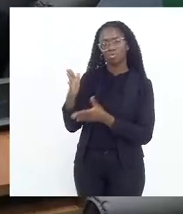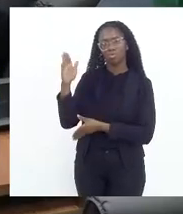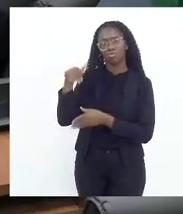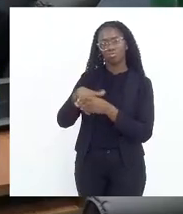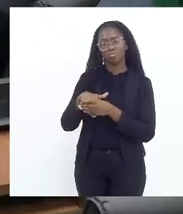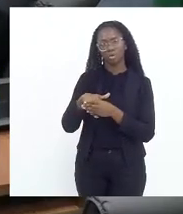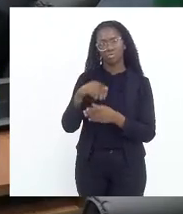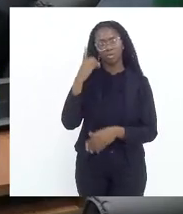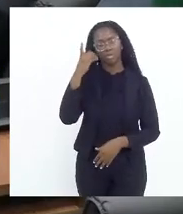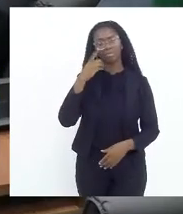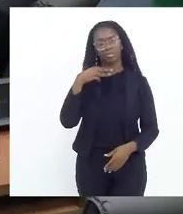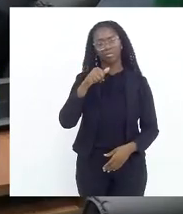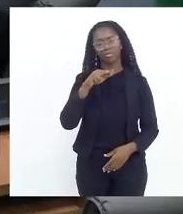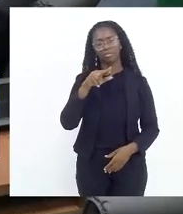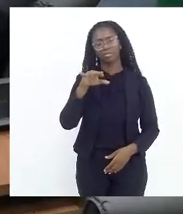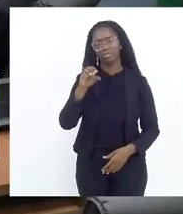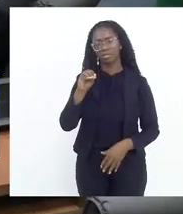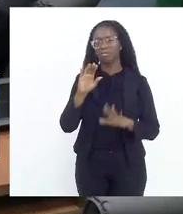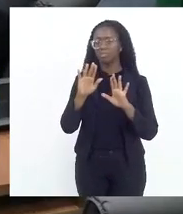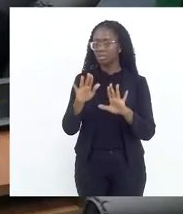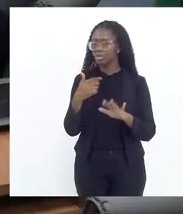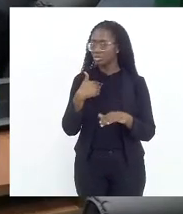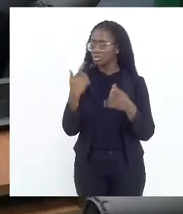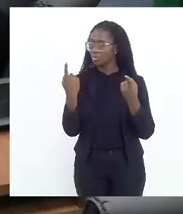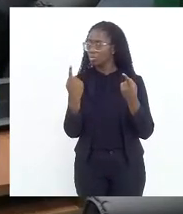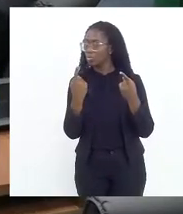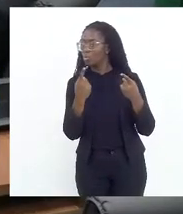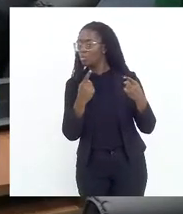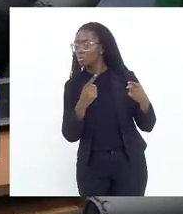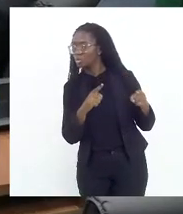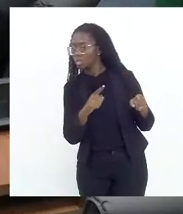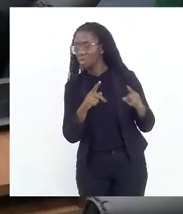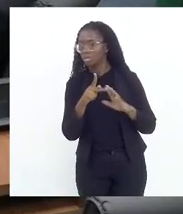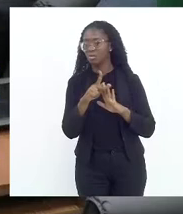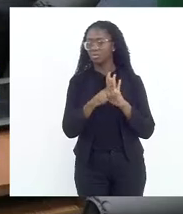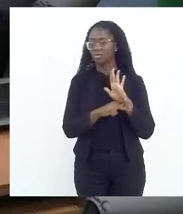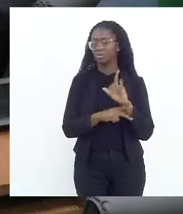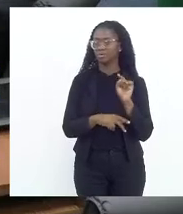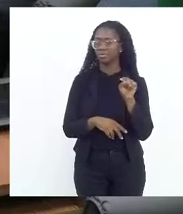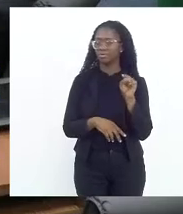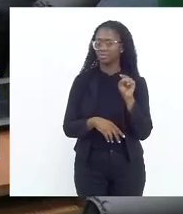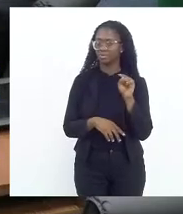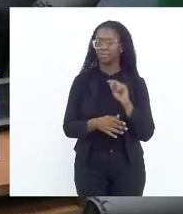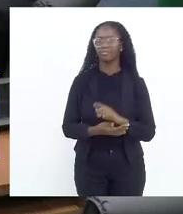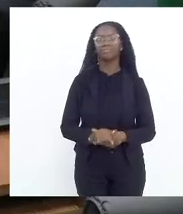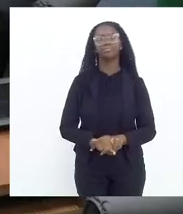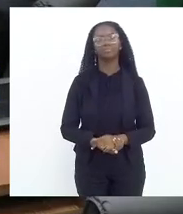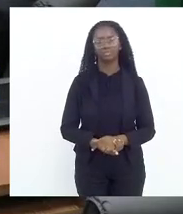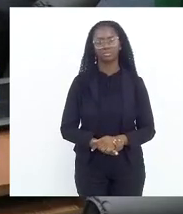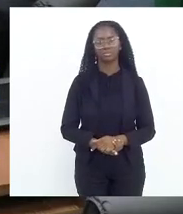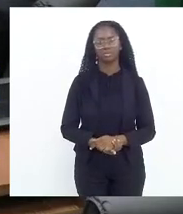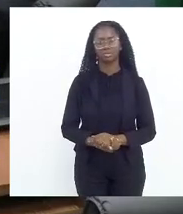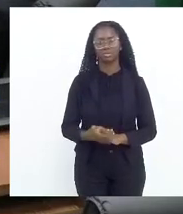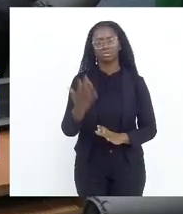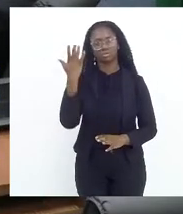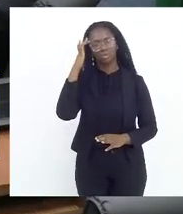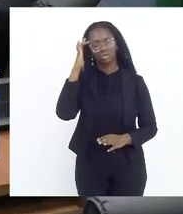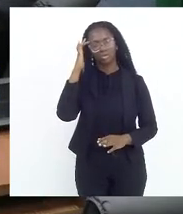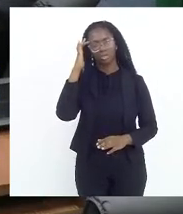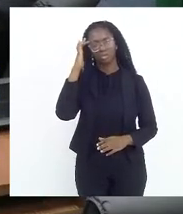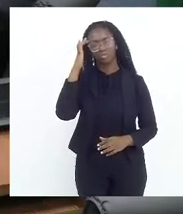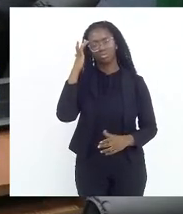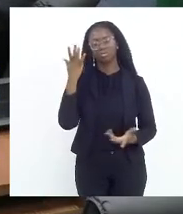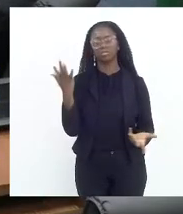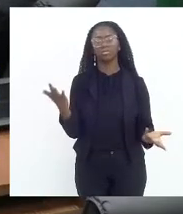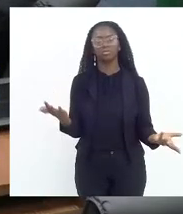embora seja contrária a esse projeto. Acho precipitada